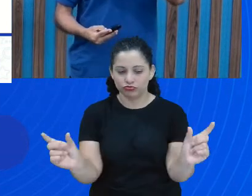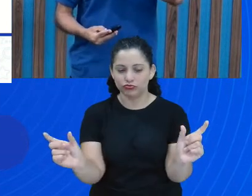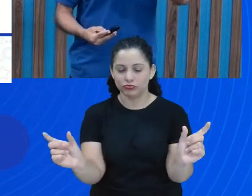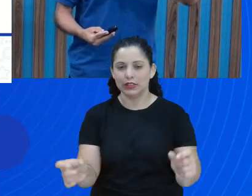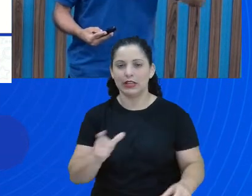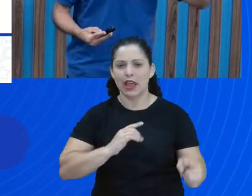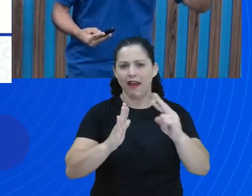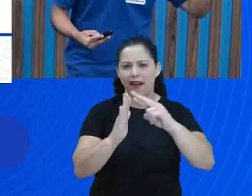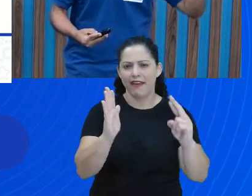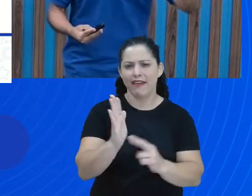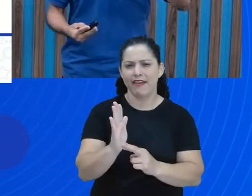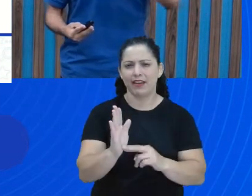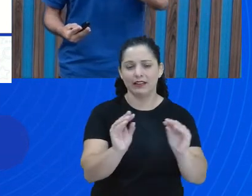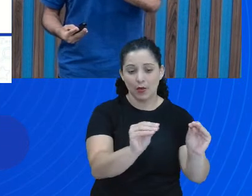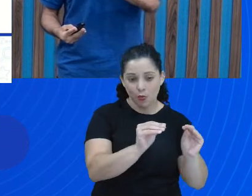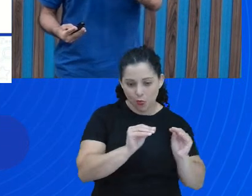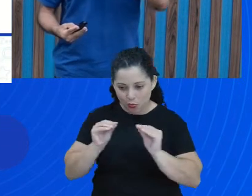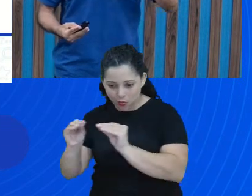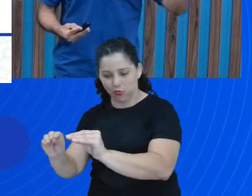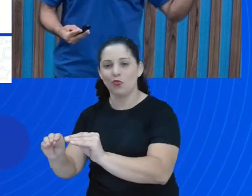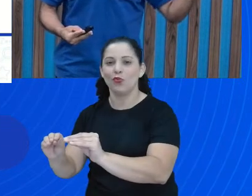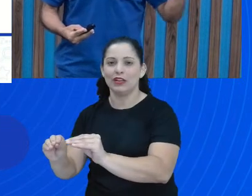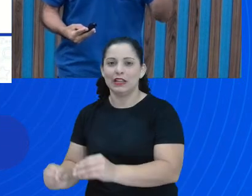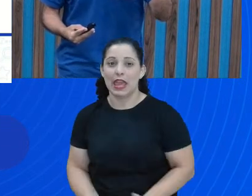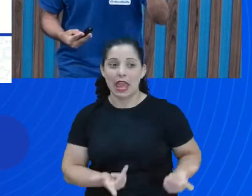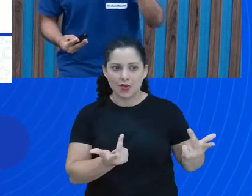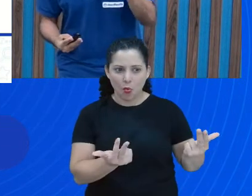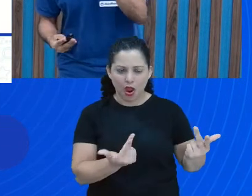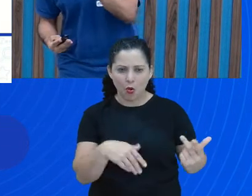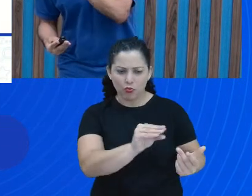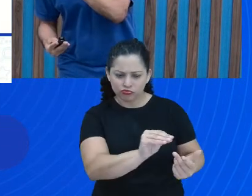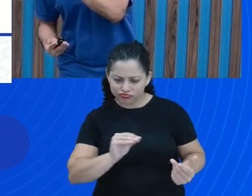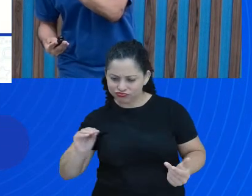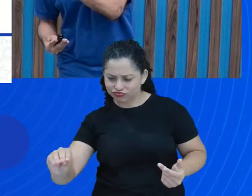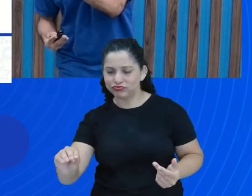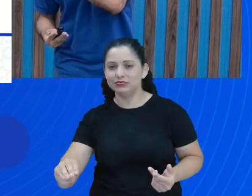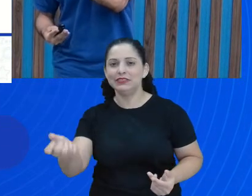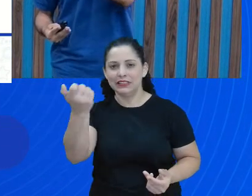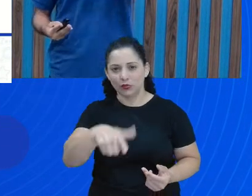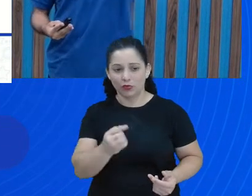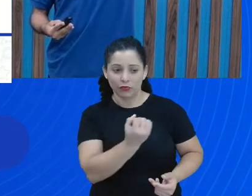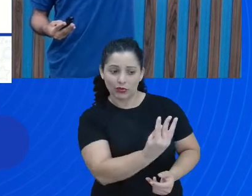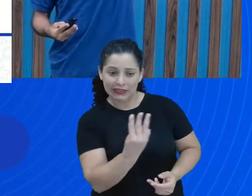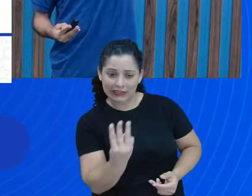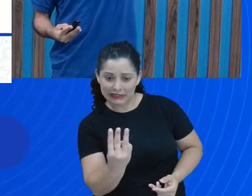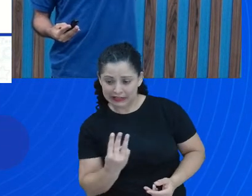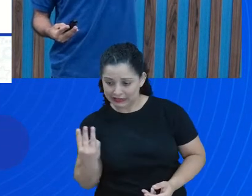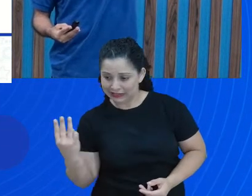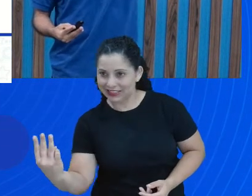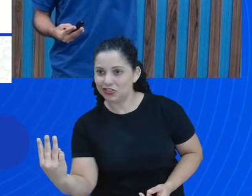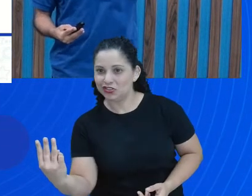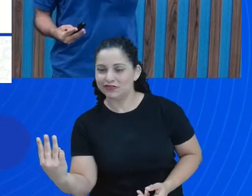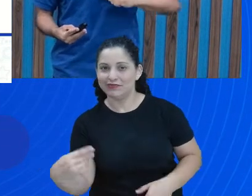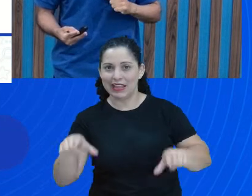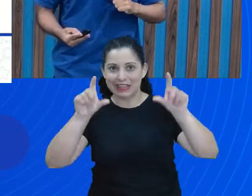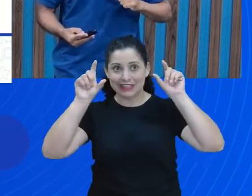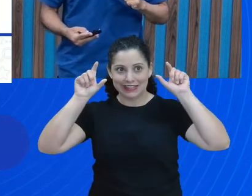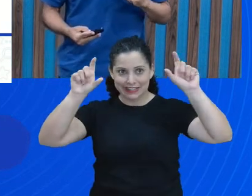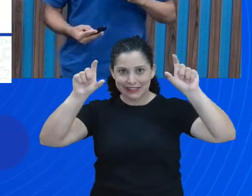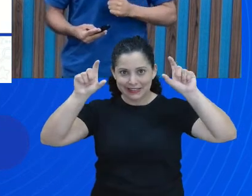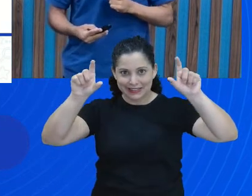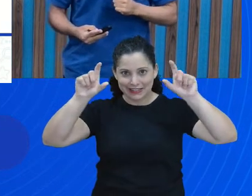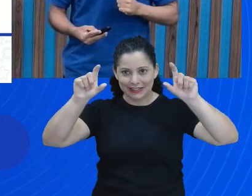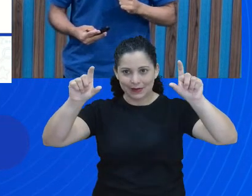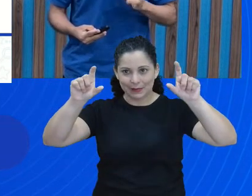ó... Repete o denominador. Quando eles são iguais, só repete o denominador e faz as operações em cima aí